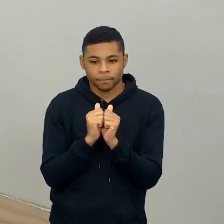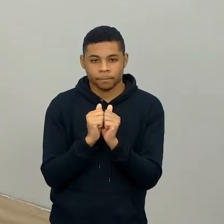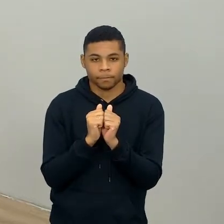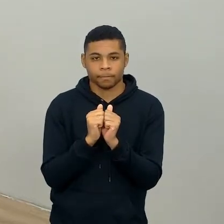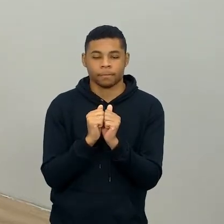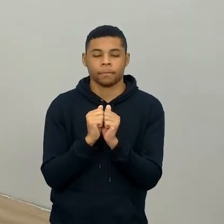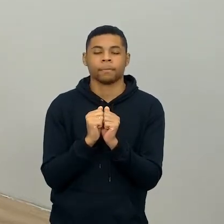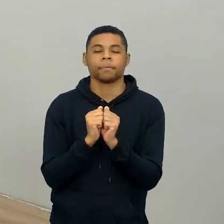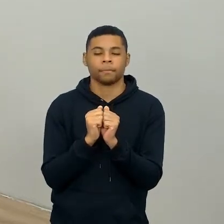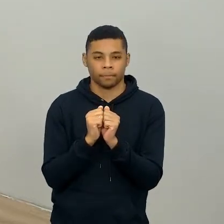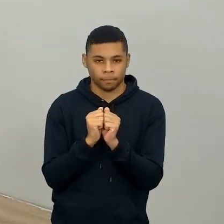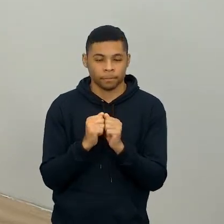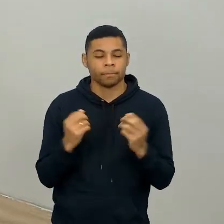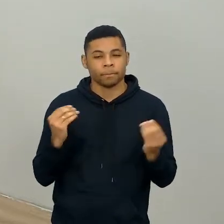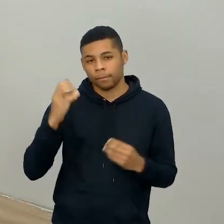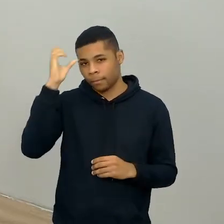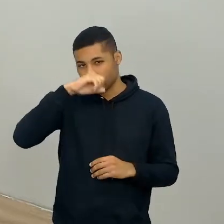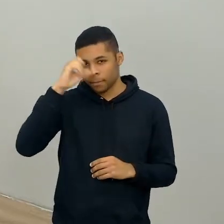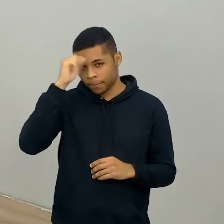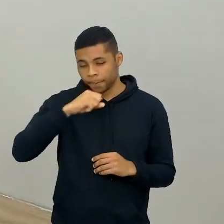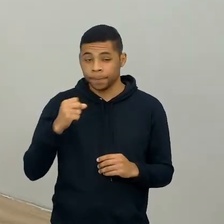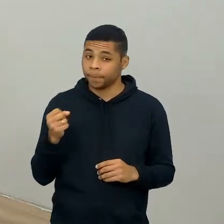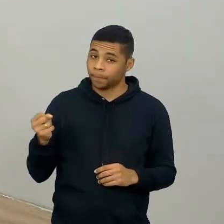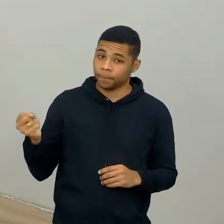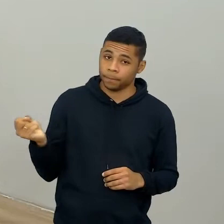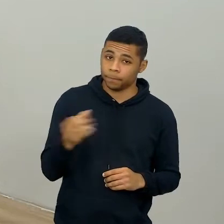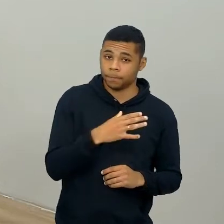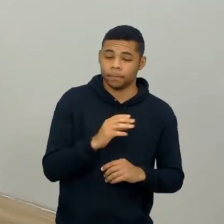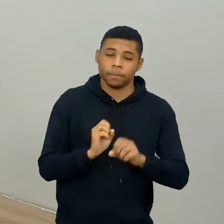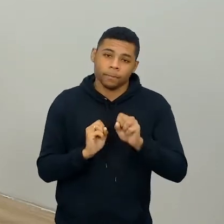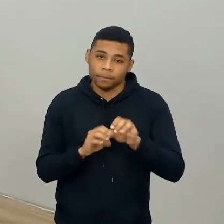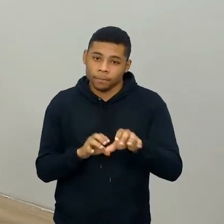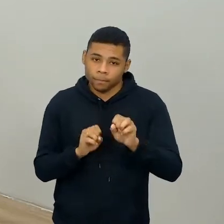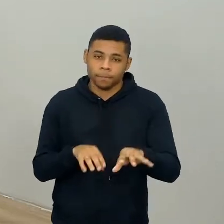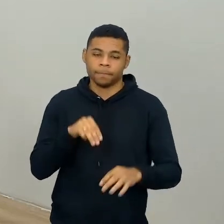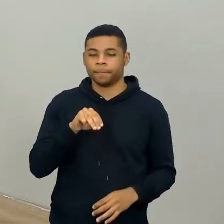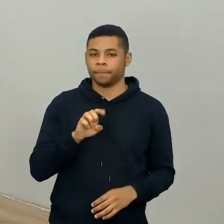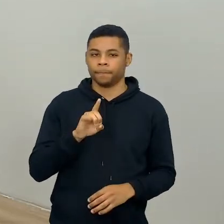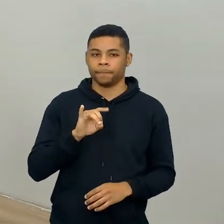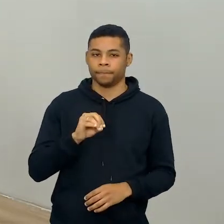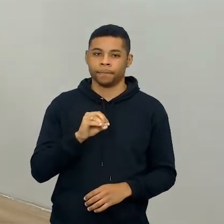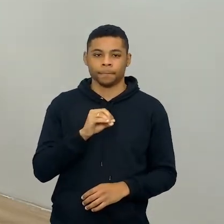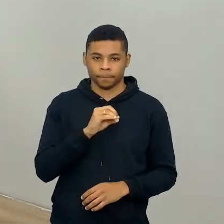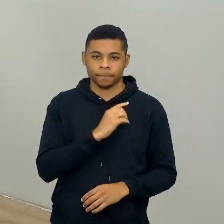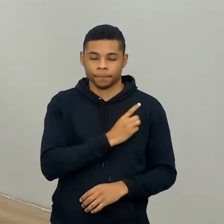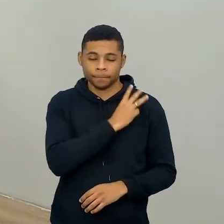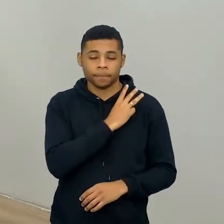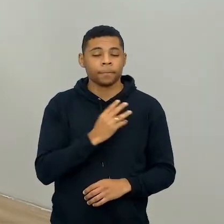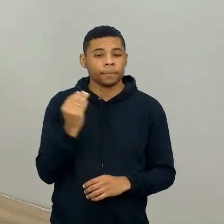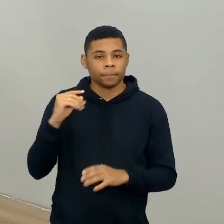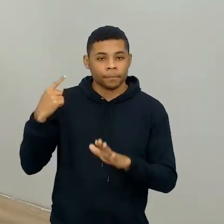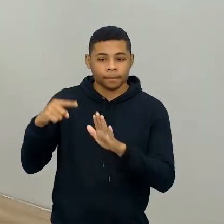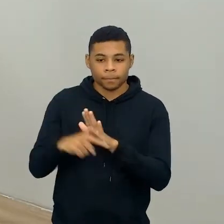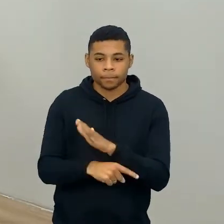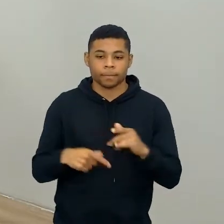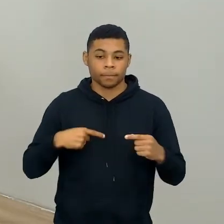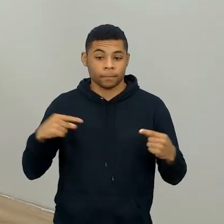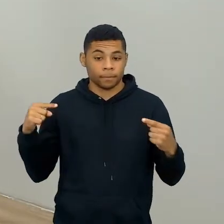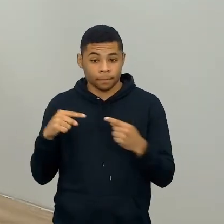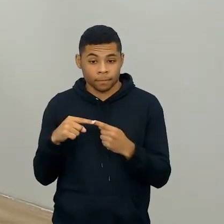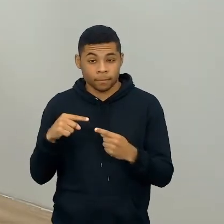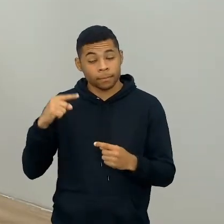nessa trajetória do novo ensino médio, desse nosso aprofundamento que trabalha com